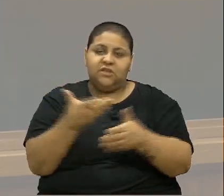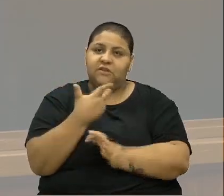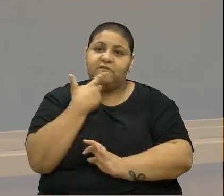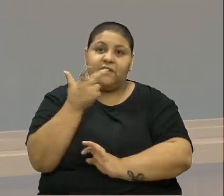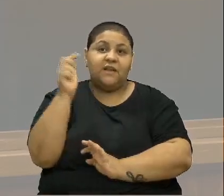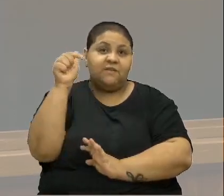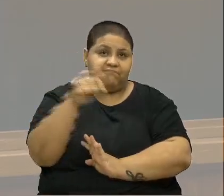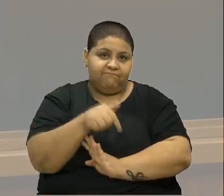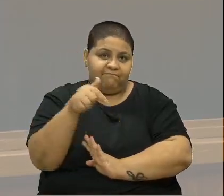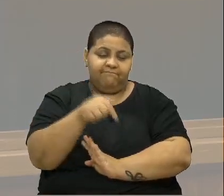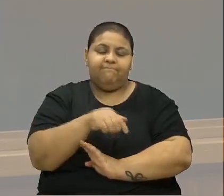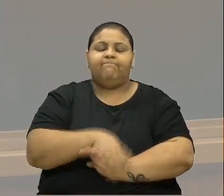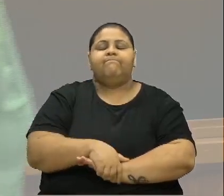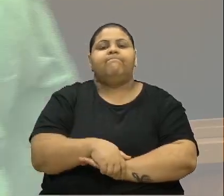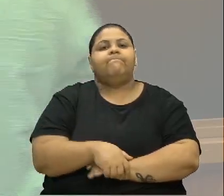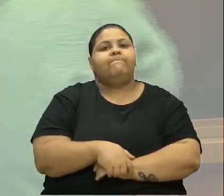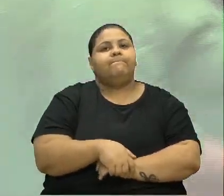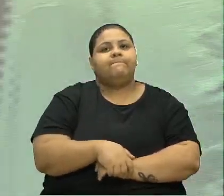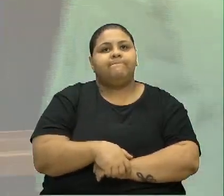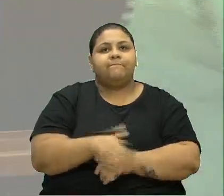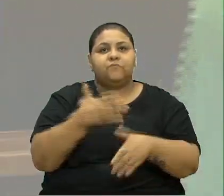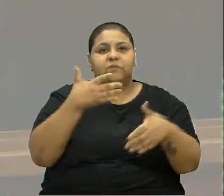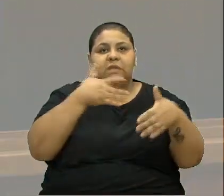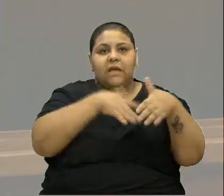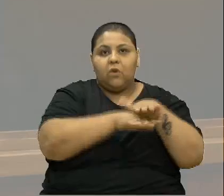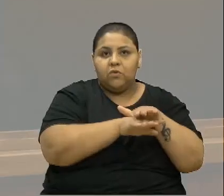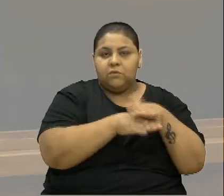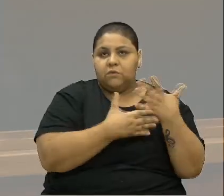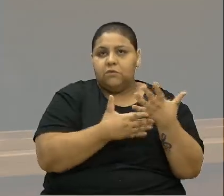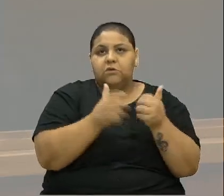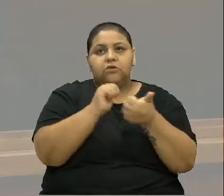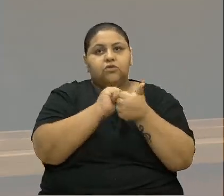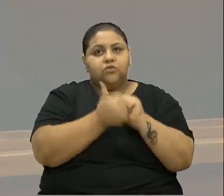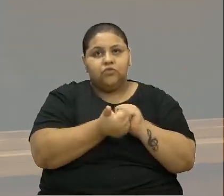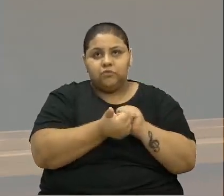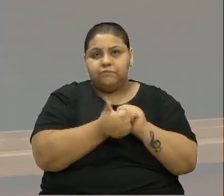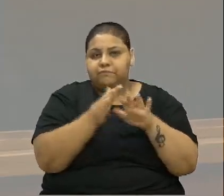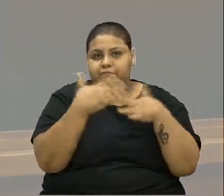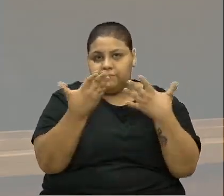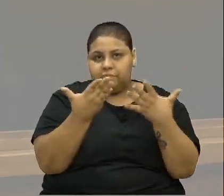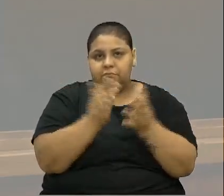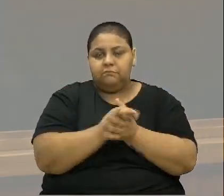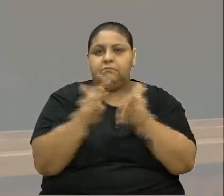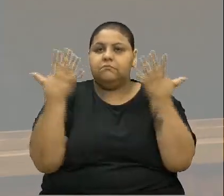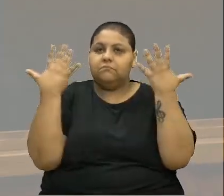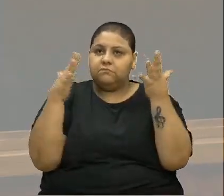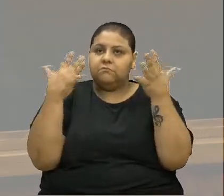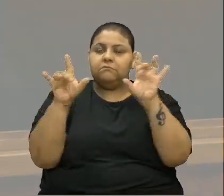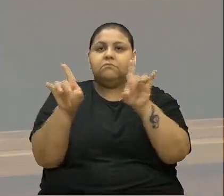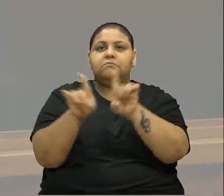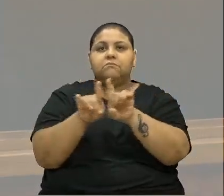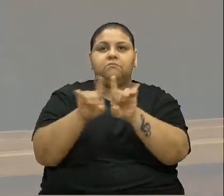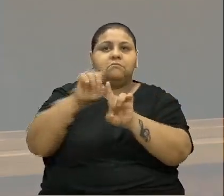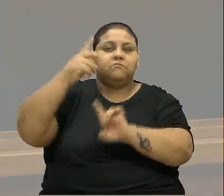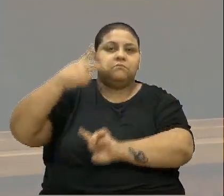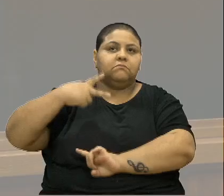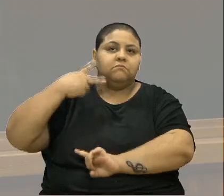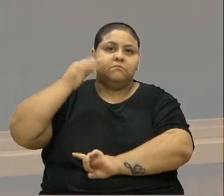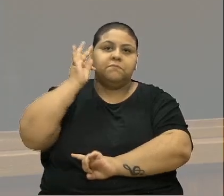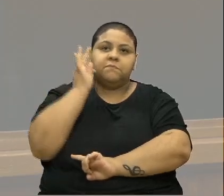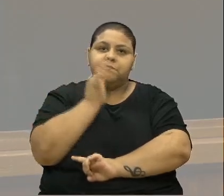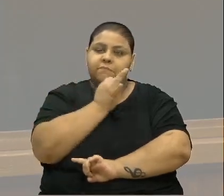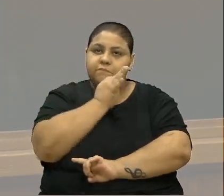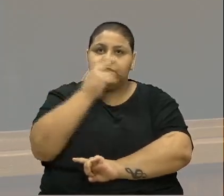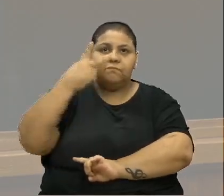colocadas aqui, a questão da inclusão, né, do esporte, enfim, parabenizar também a vereadora Tati, o